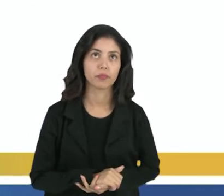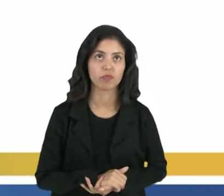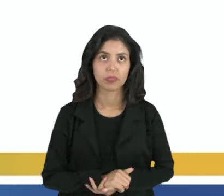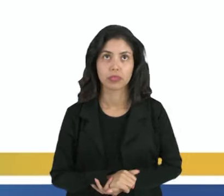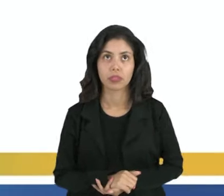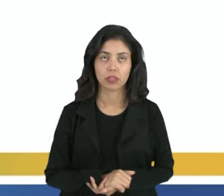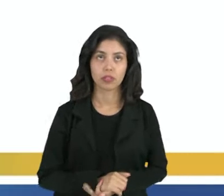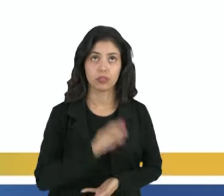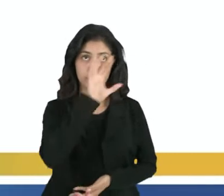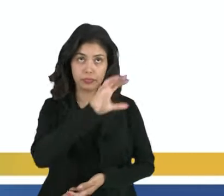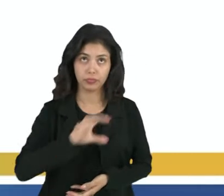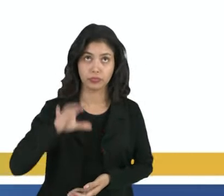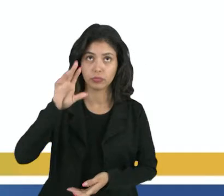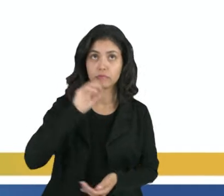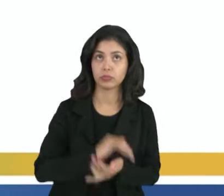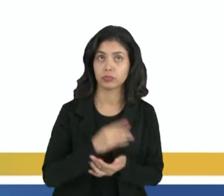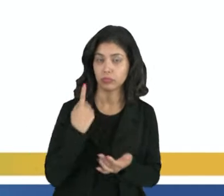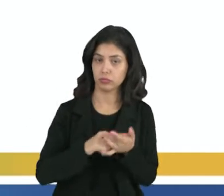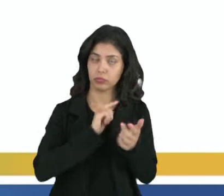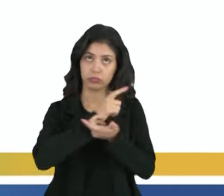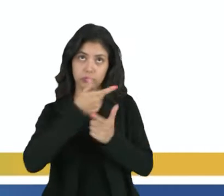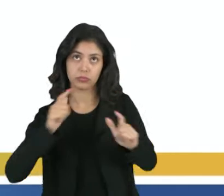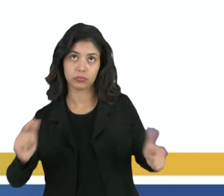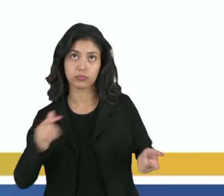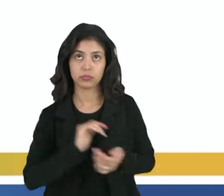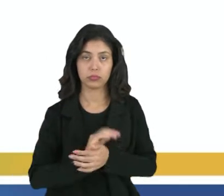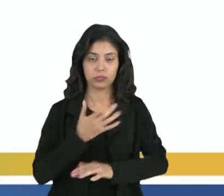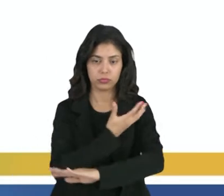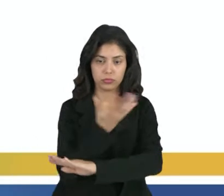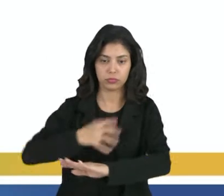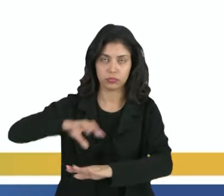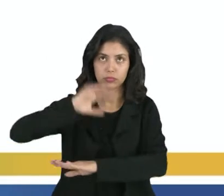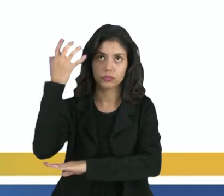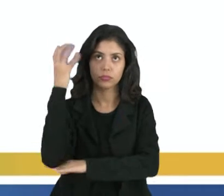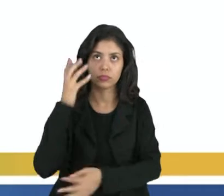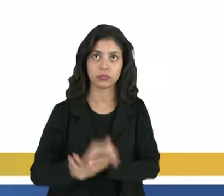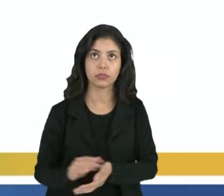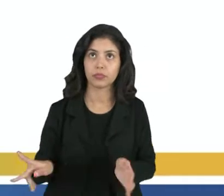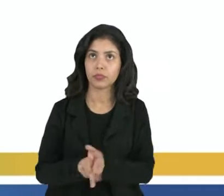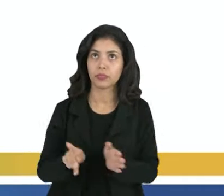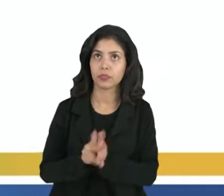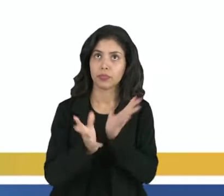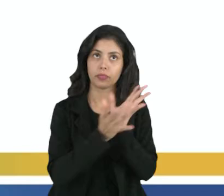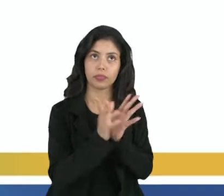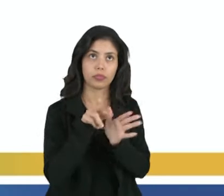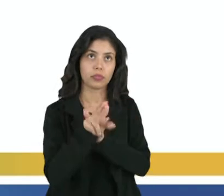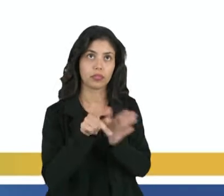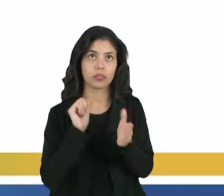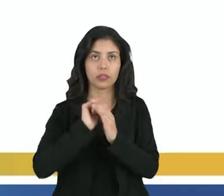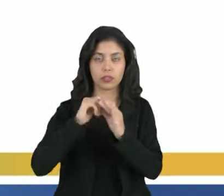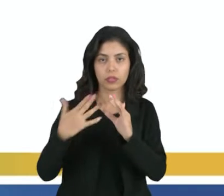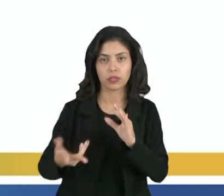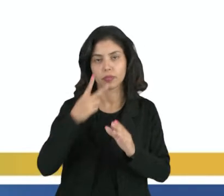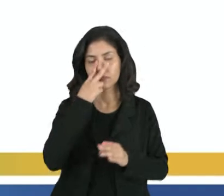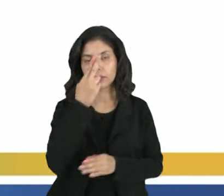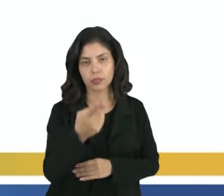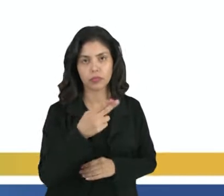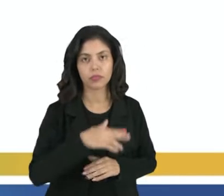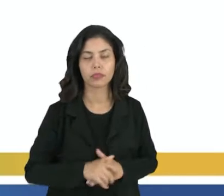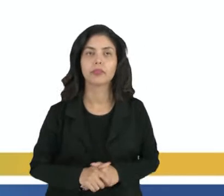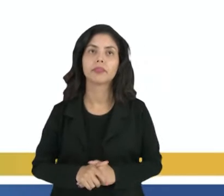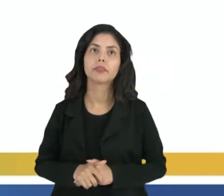Bom, são regiões que compreendem grandes ecossistemas constituídos por uma comunidade biológica